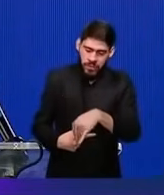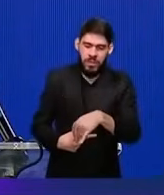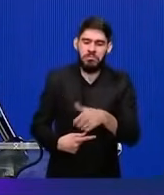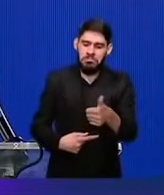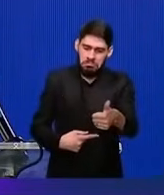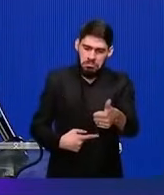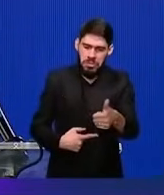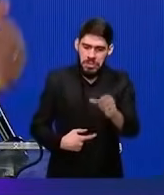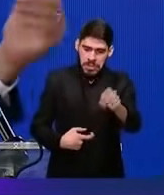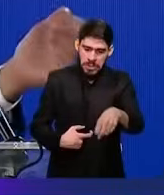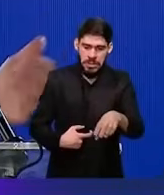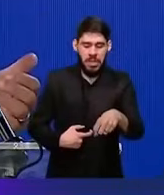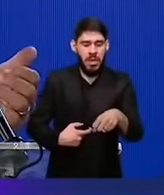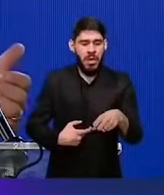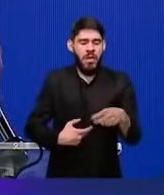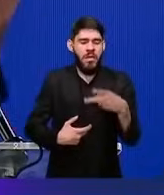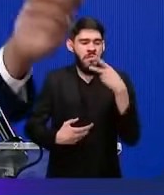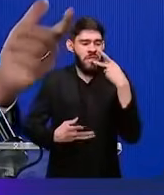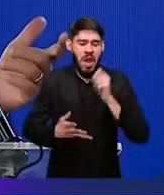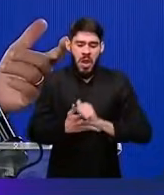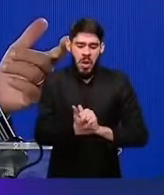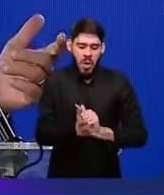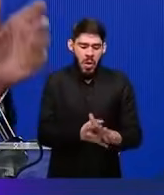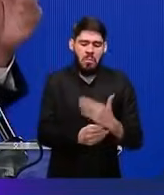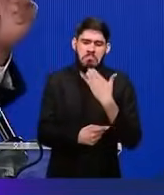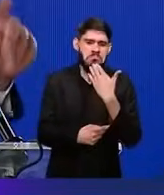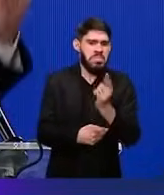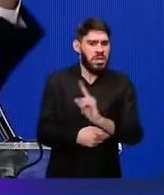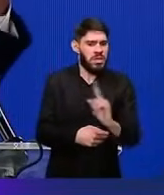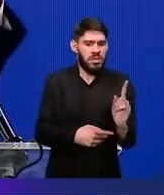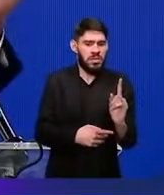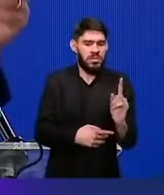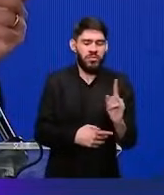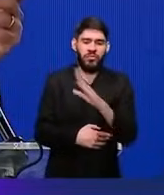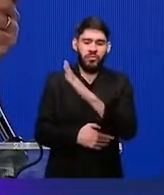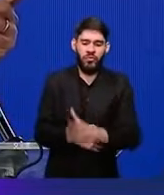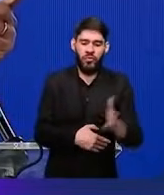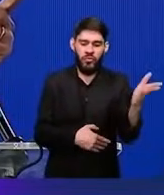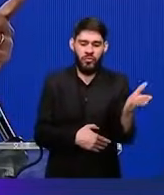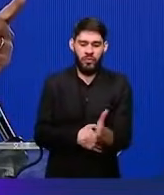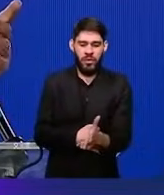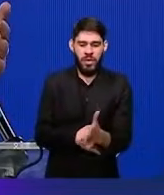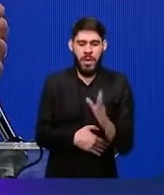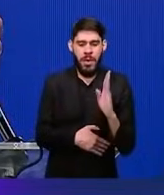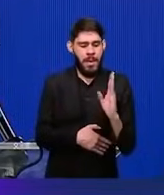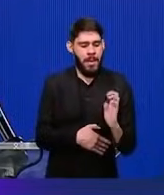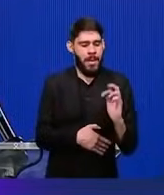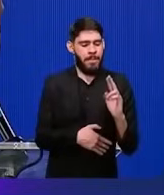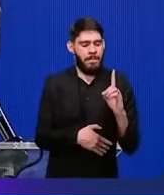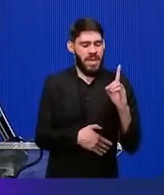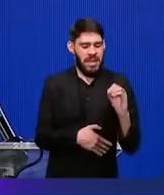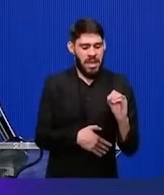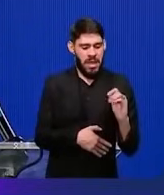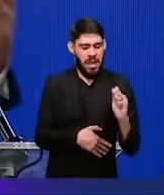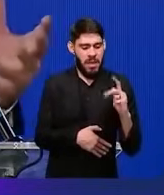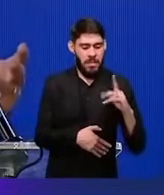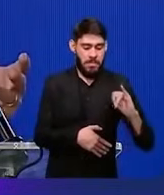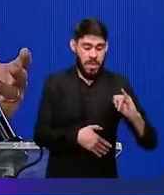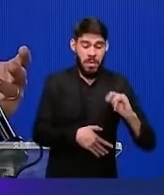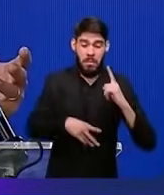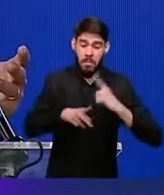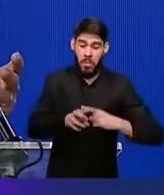brincou comigo que ele nem pediu demissão, nem foi demitido. Ele foi extinto, o Bernardo Api, porque foi tão